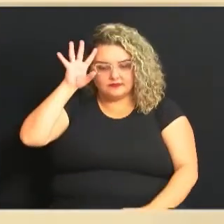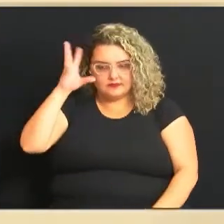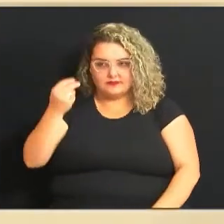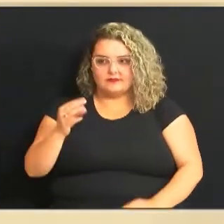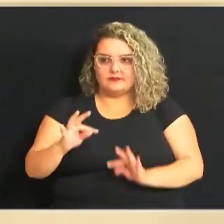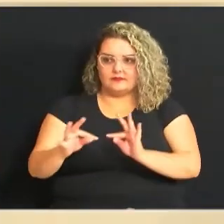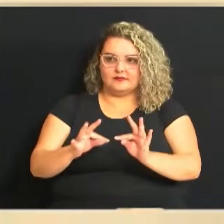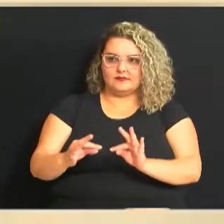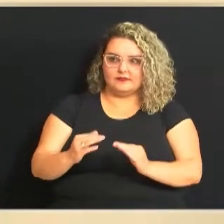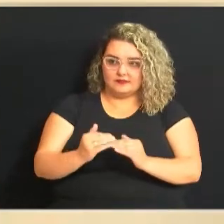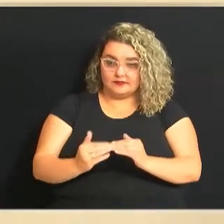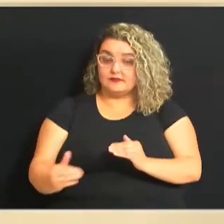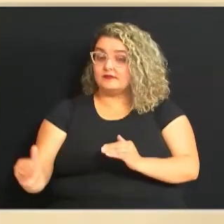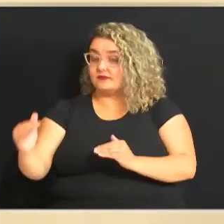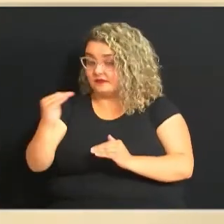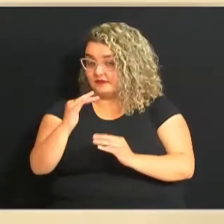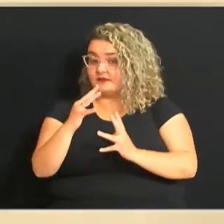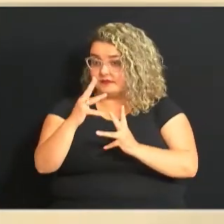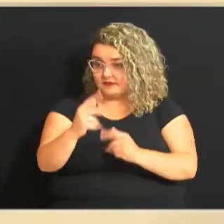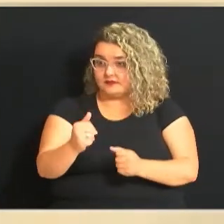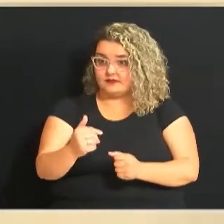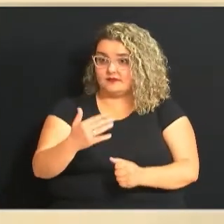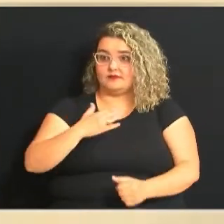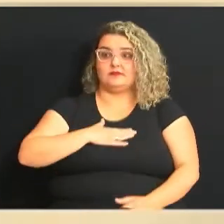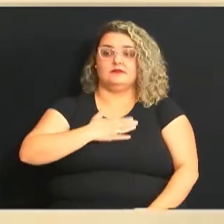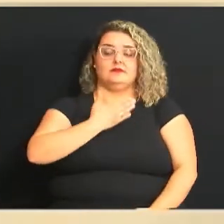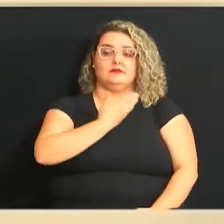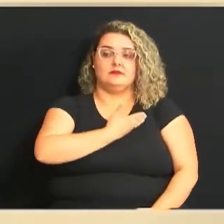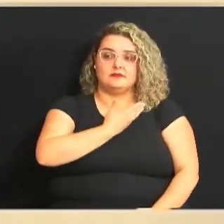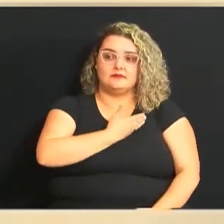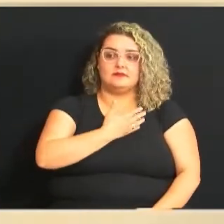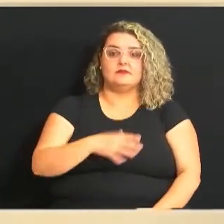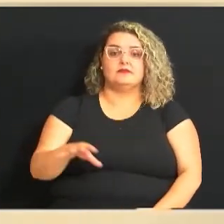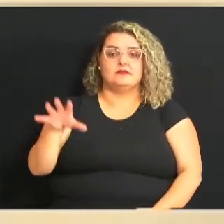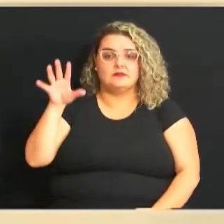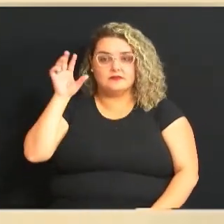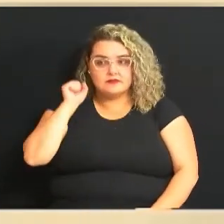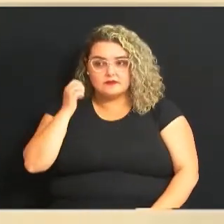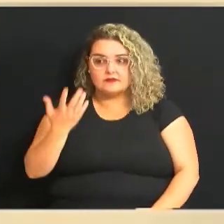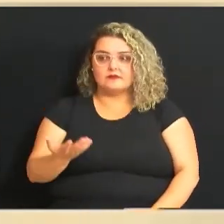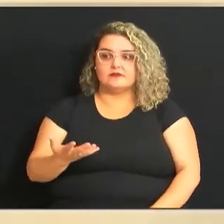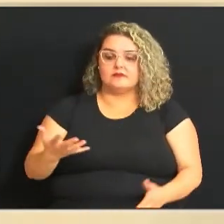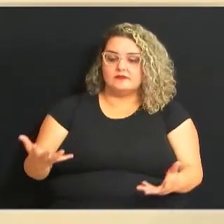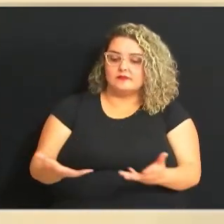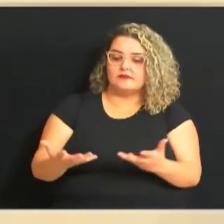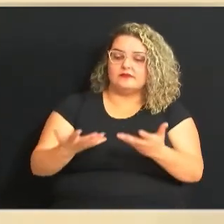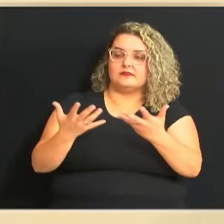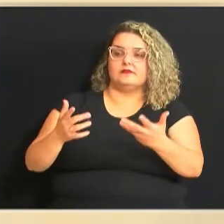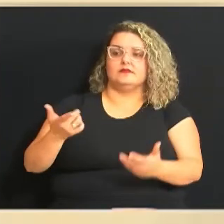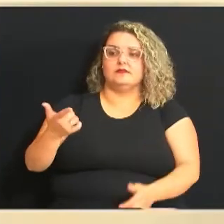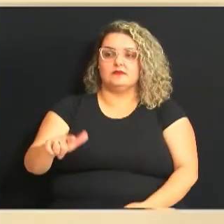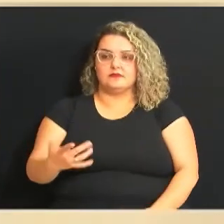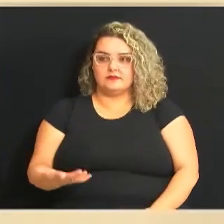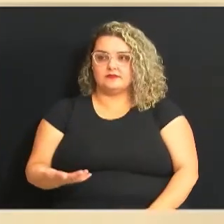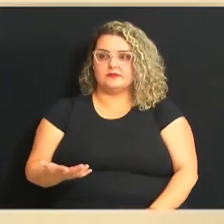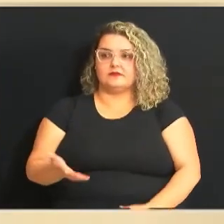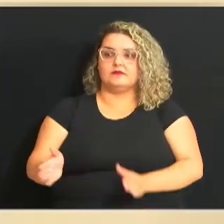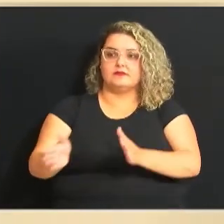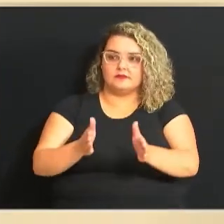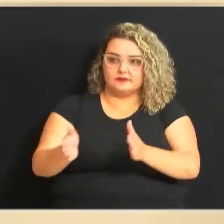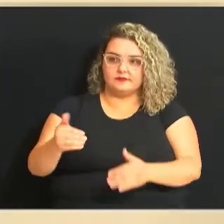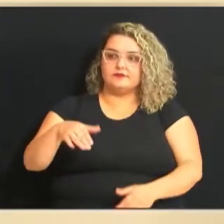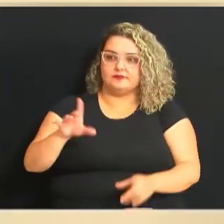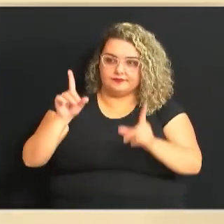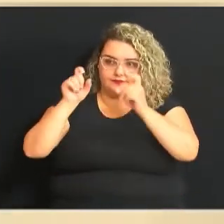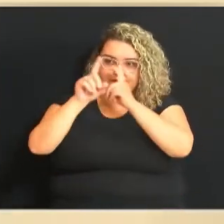Quais ações a Prefeitura tem realizado para minimizar os problemas? Porque muitas pessoas dependem do